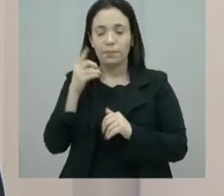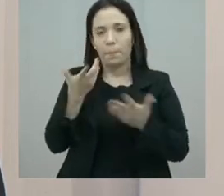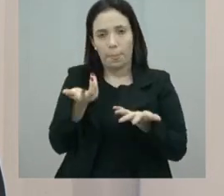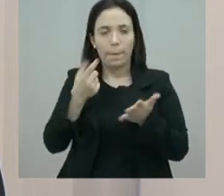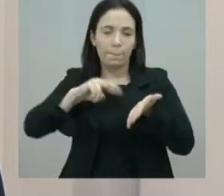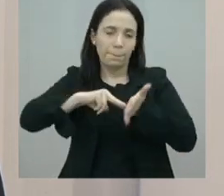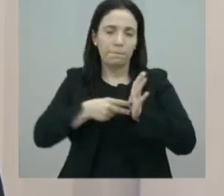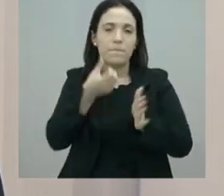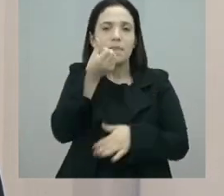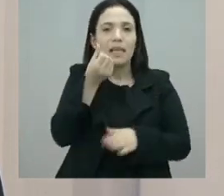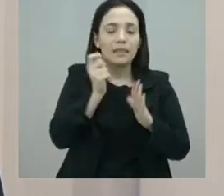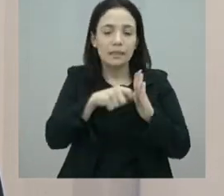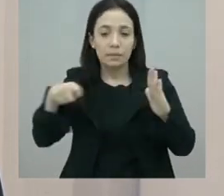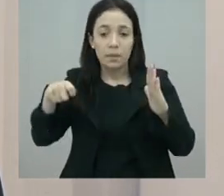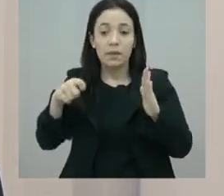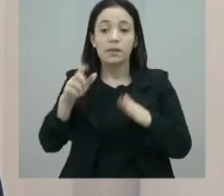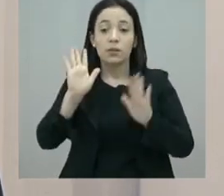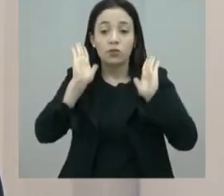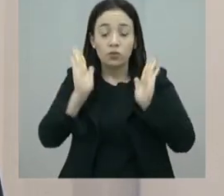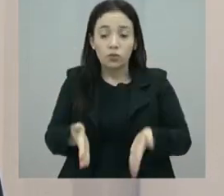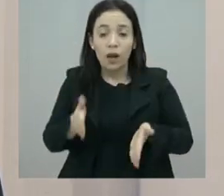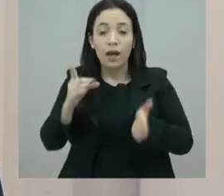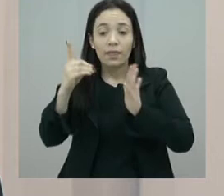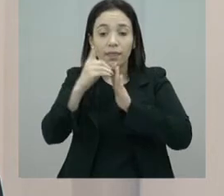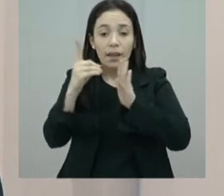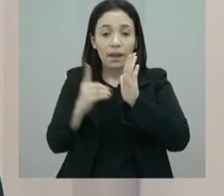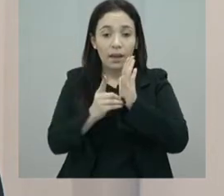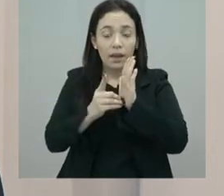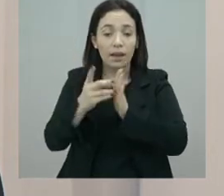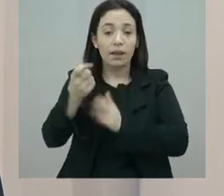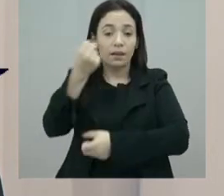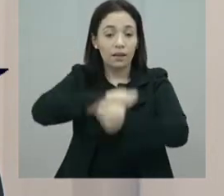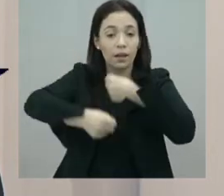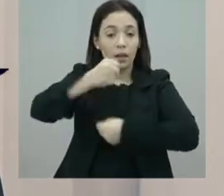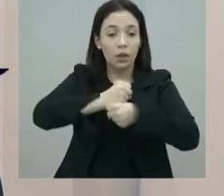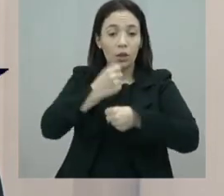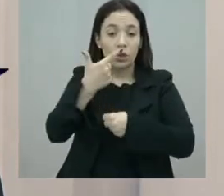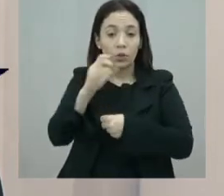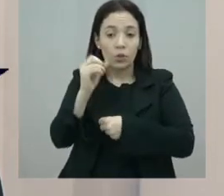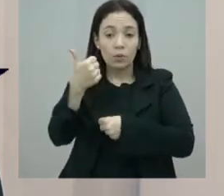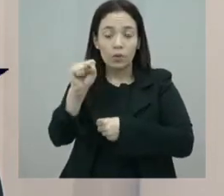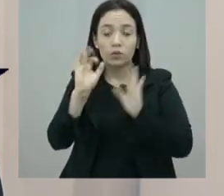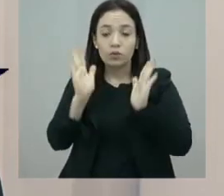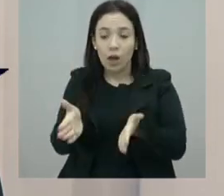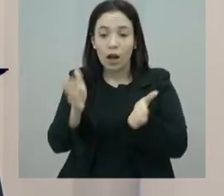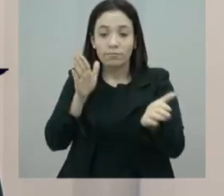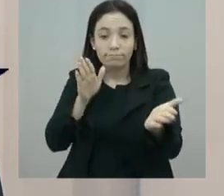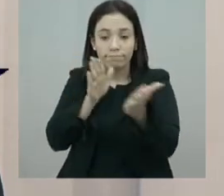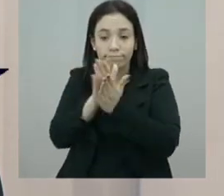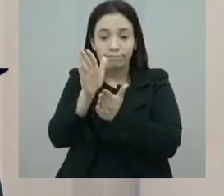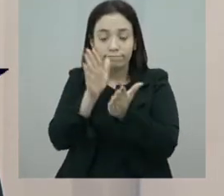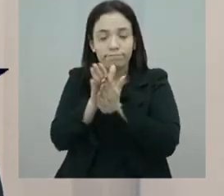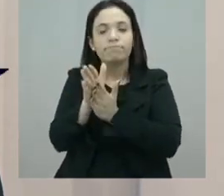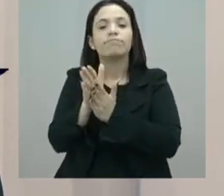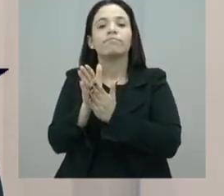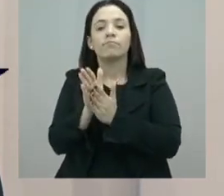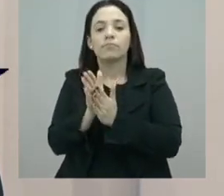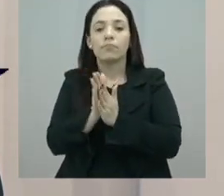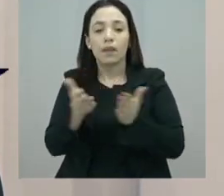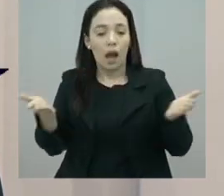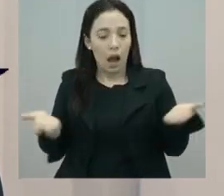meses, a partir da publicação do decreto, que foi em 2018. Então, esse prazo de 180 dias já está